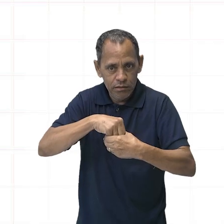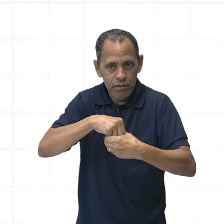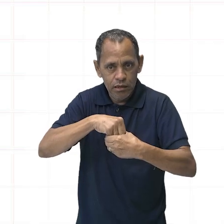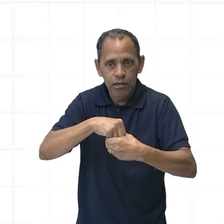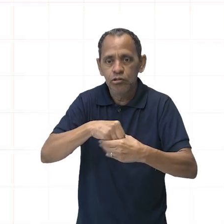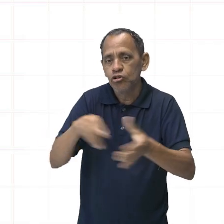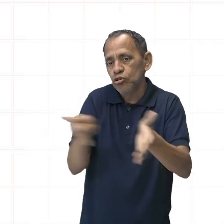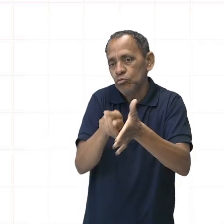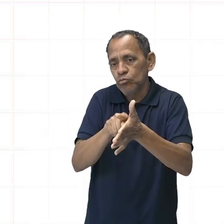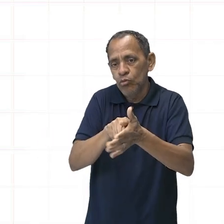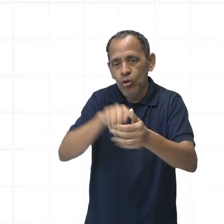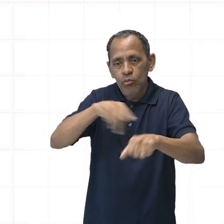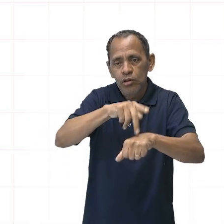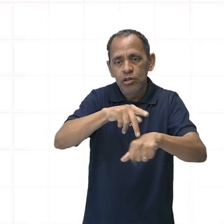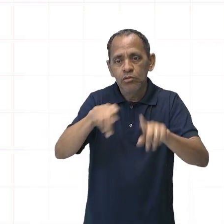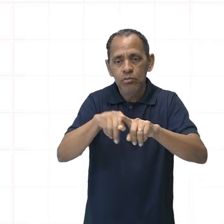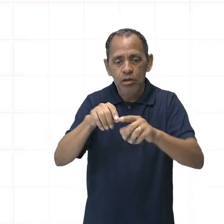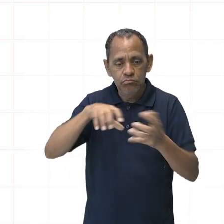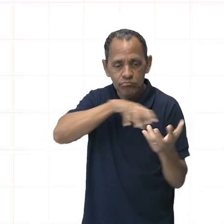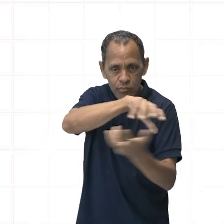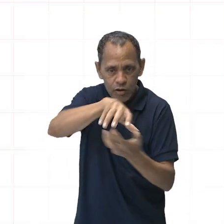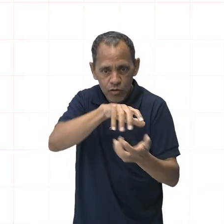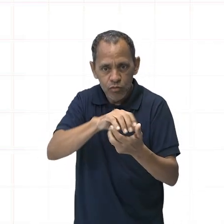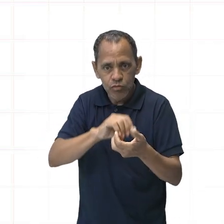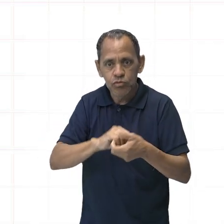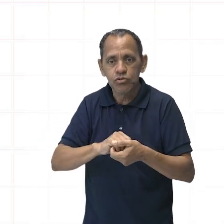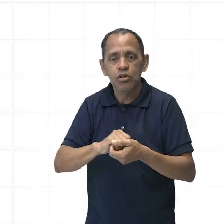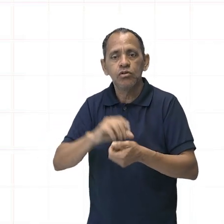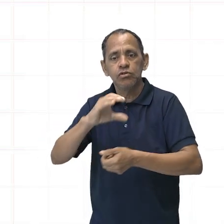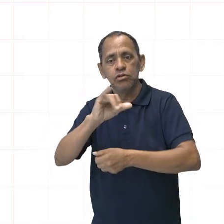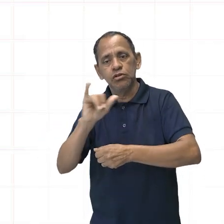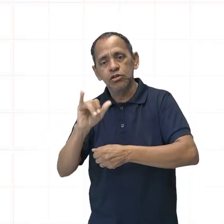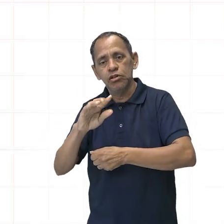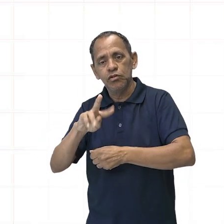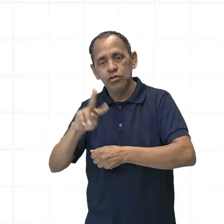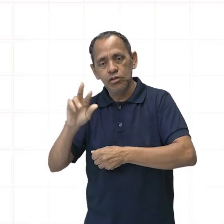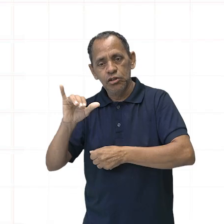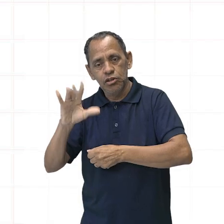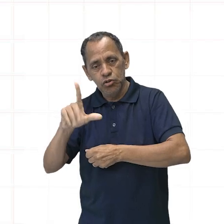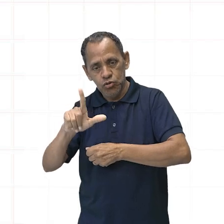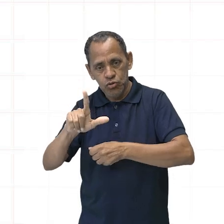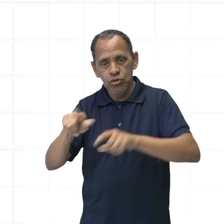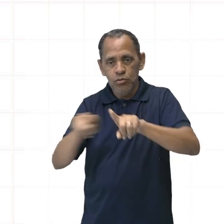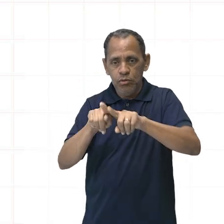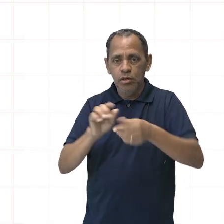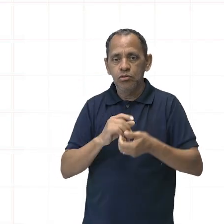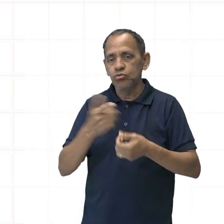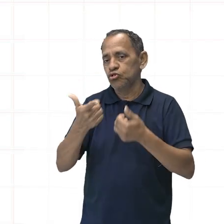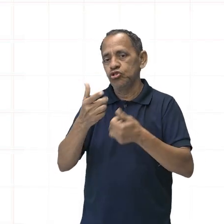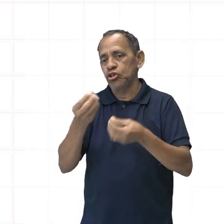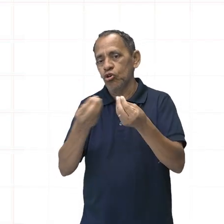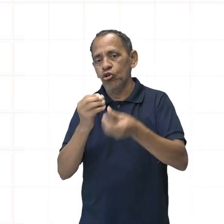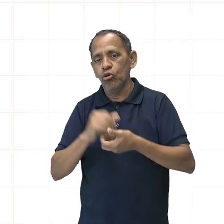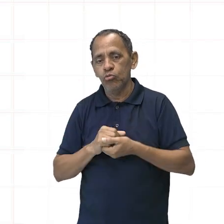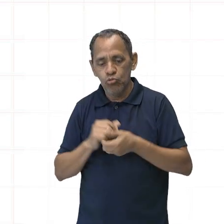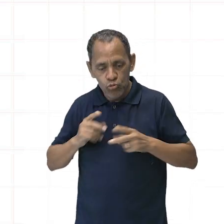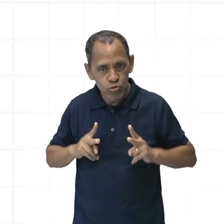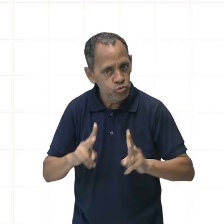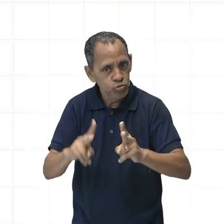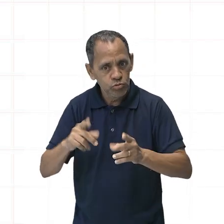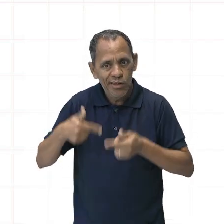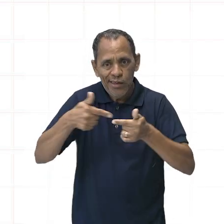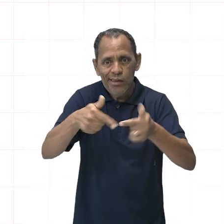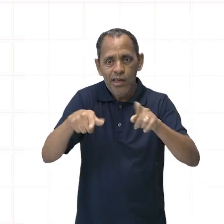né, civil. Então, não tinha como a Rússia manter tropas fora do seu território e também dentro